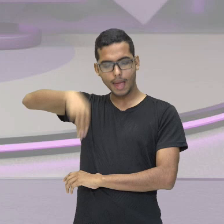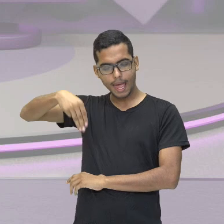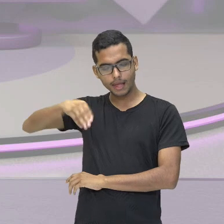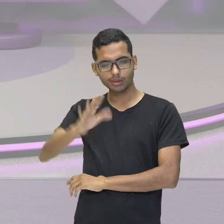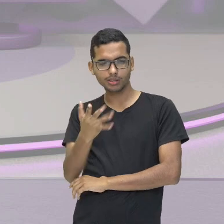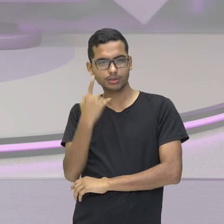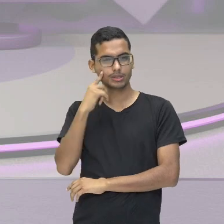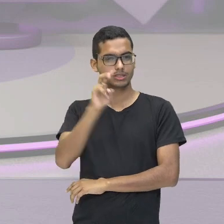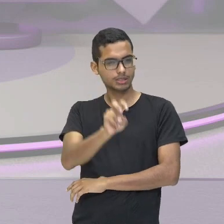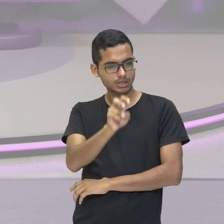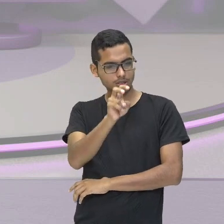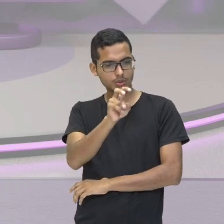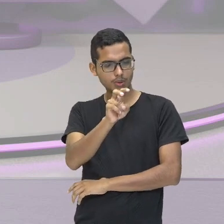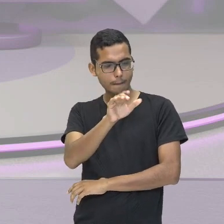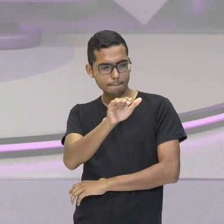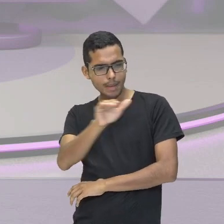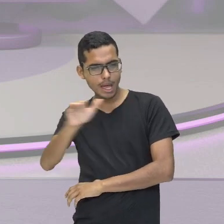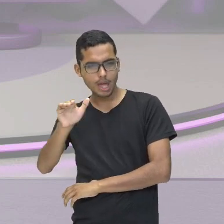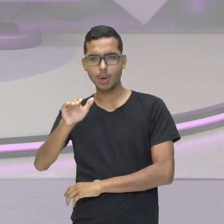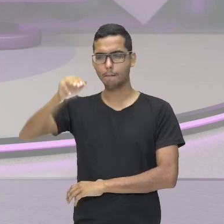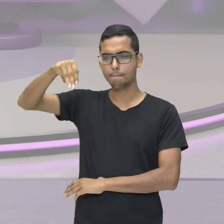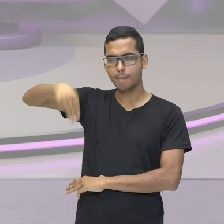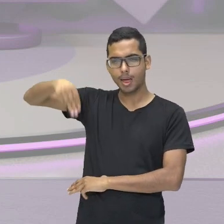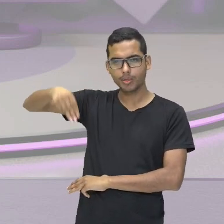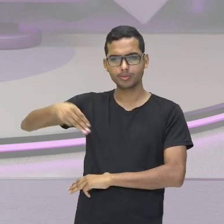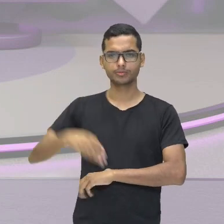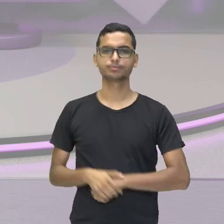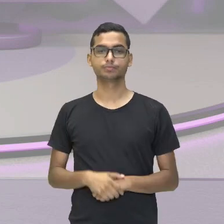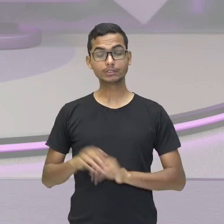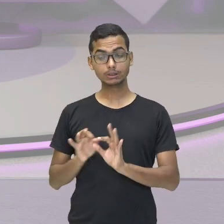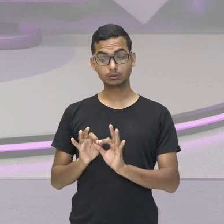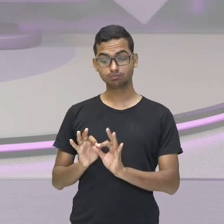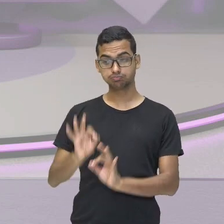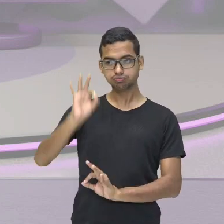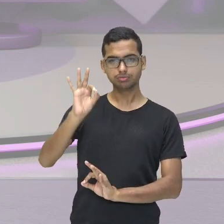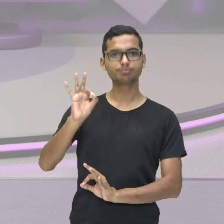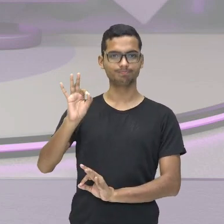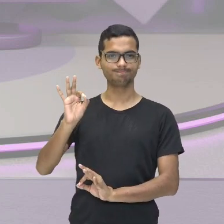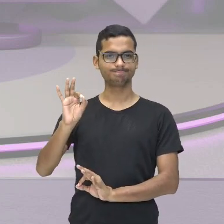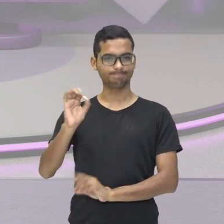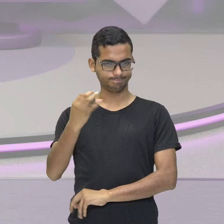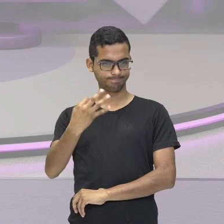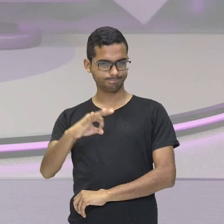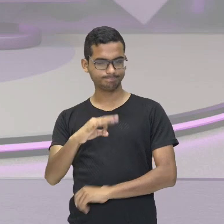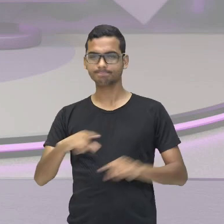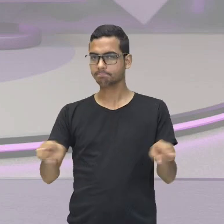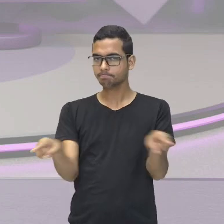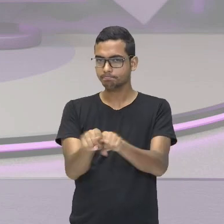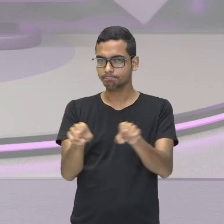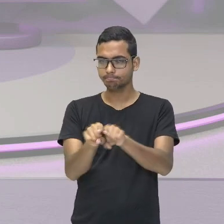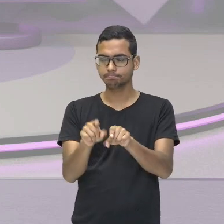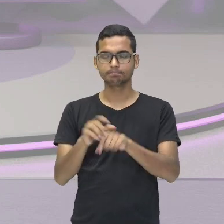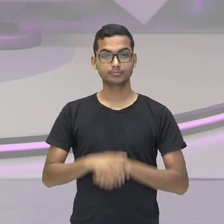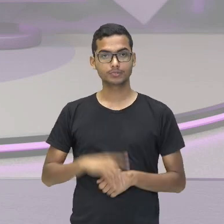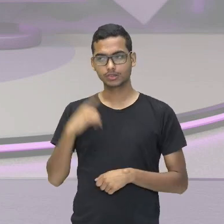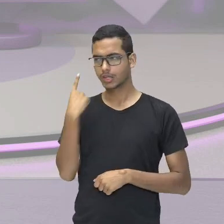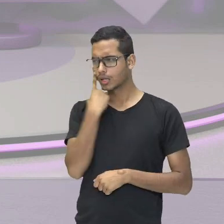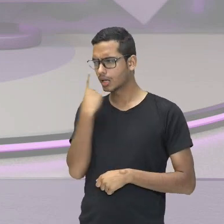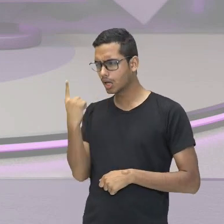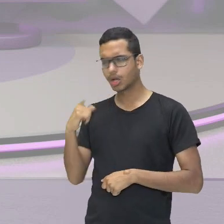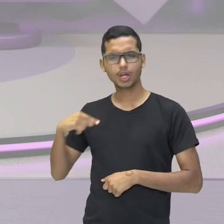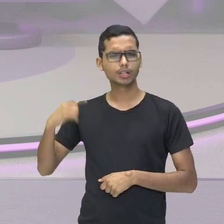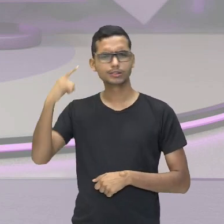meio, tá? Então essa é uma situação que, para a gente começar a entender,